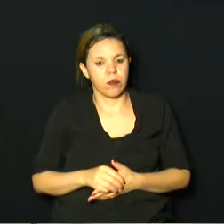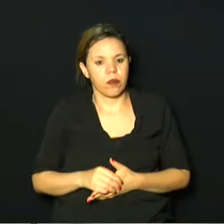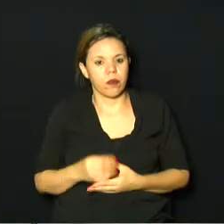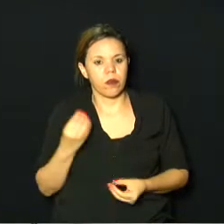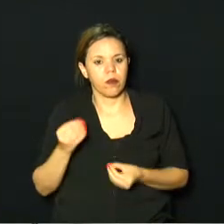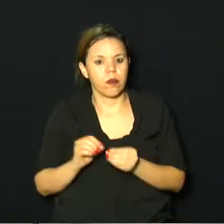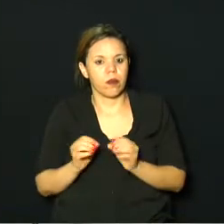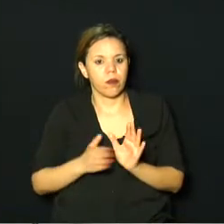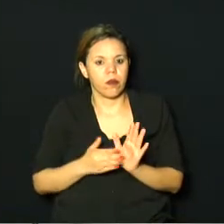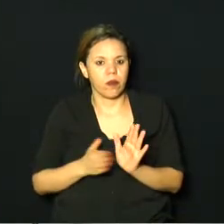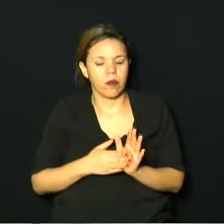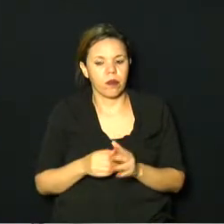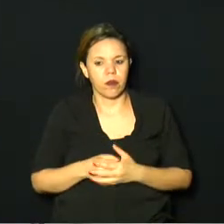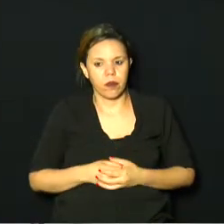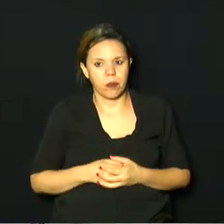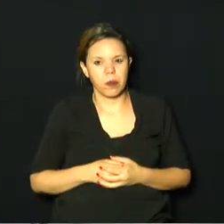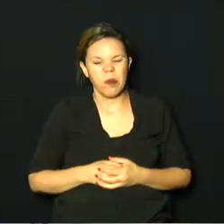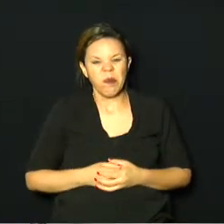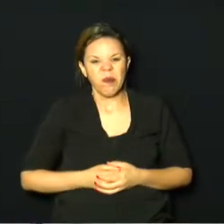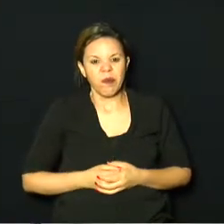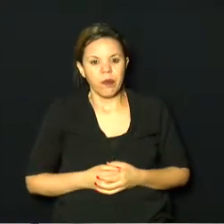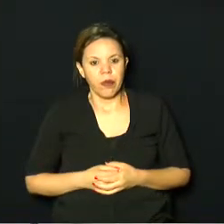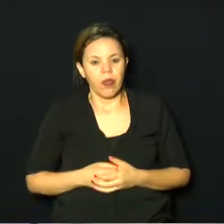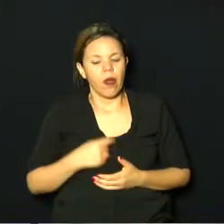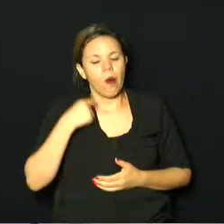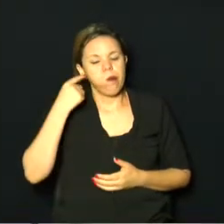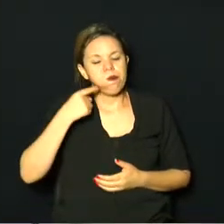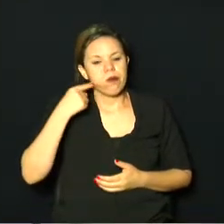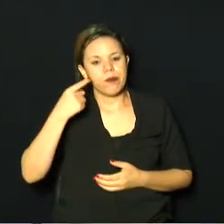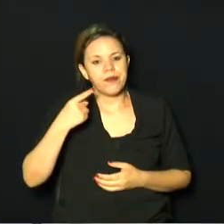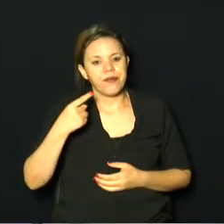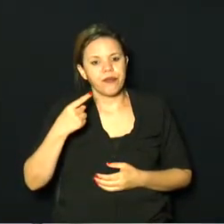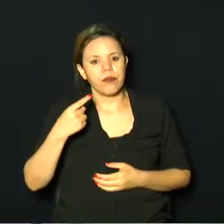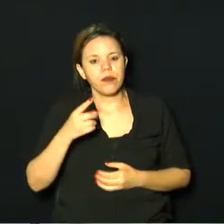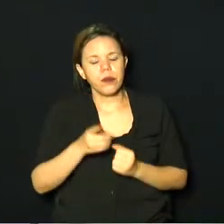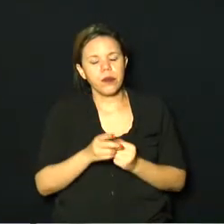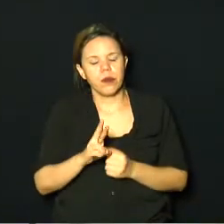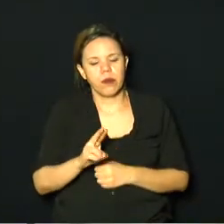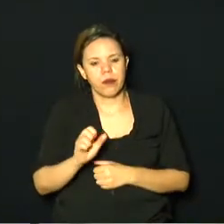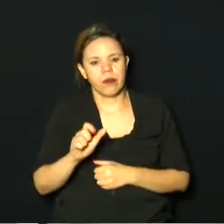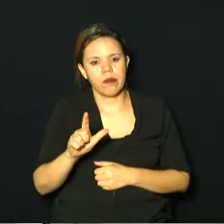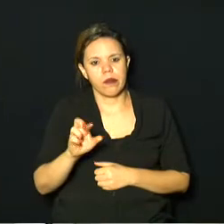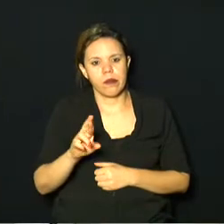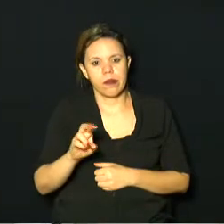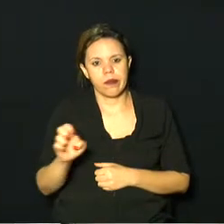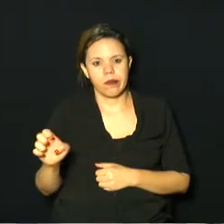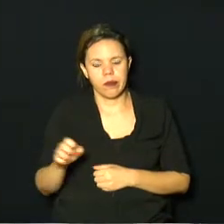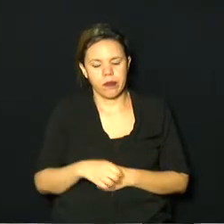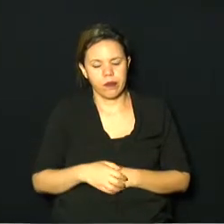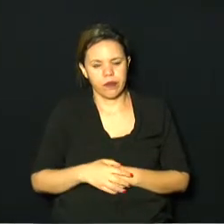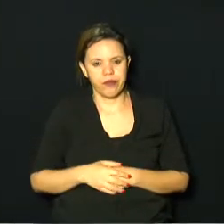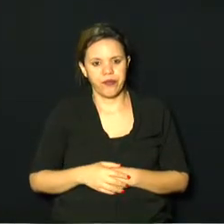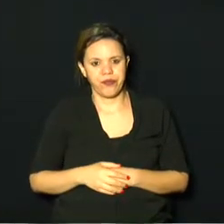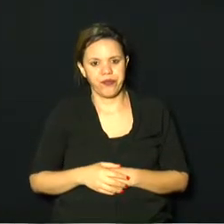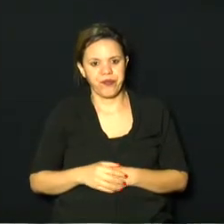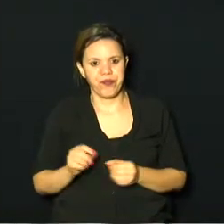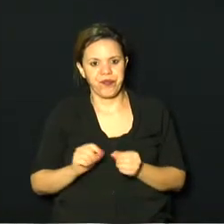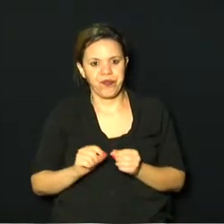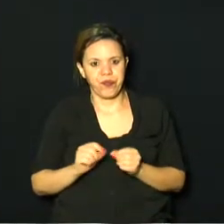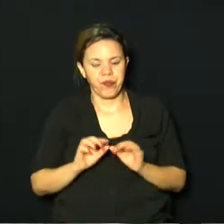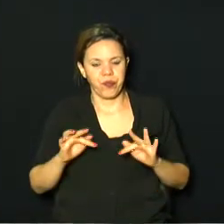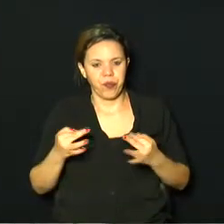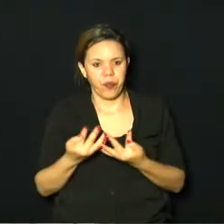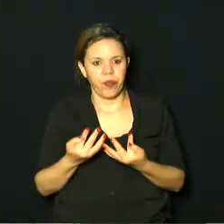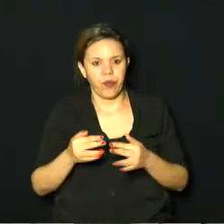foi proposto pelo advogado, pelo doutor Alexandre, de fazer com que essas